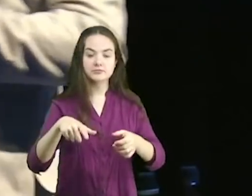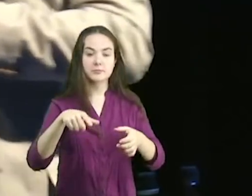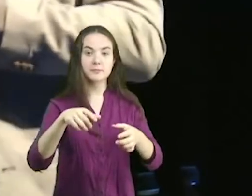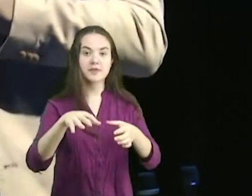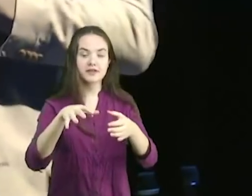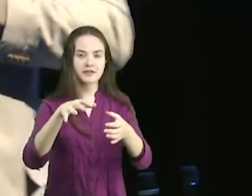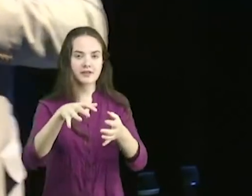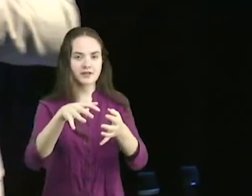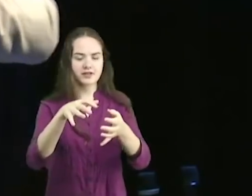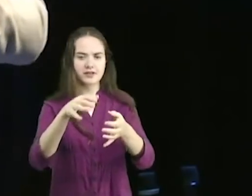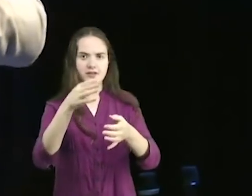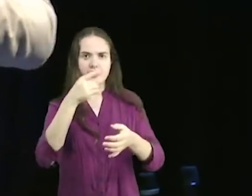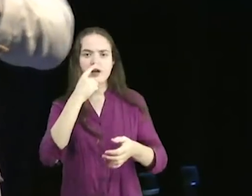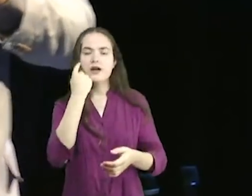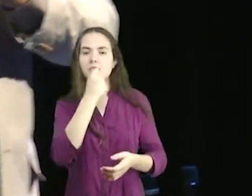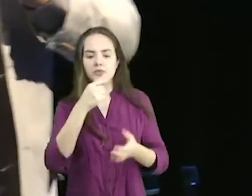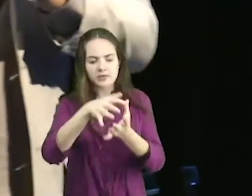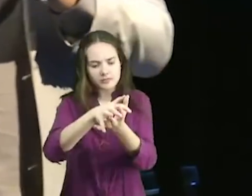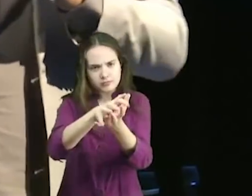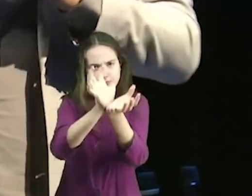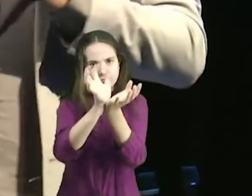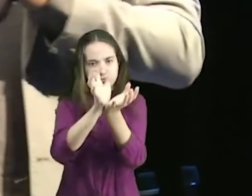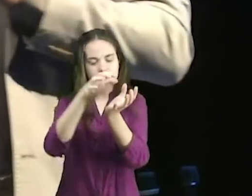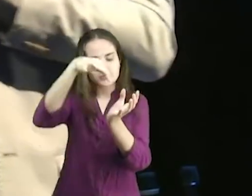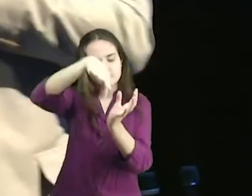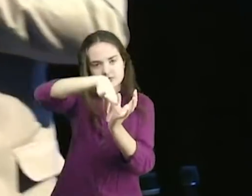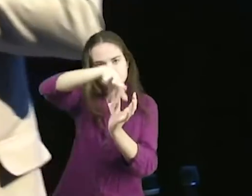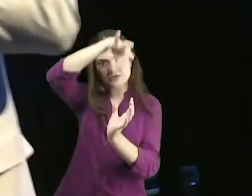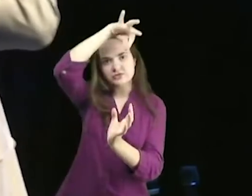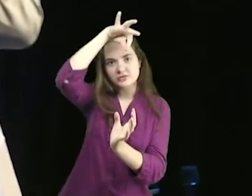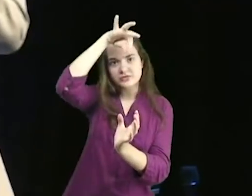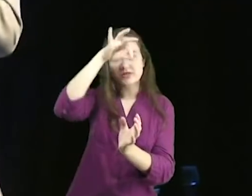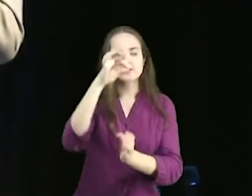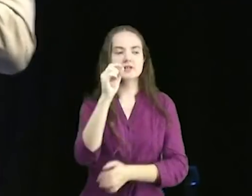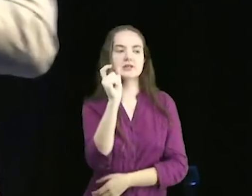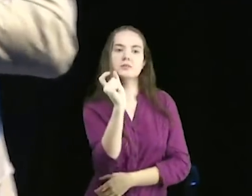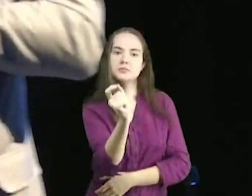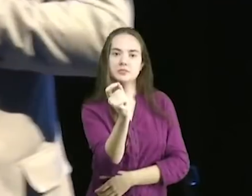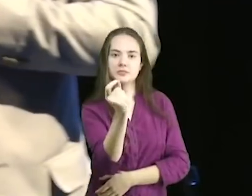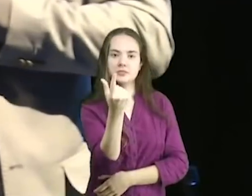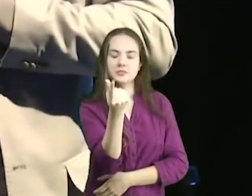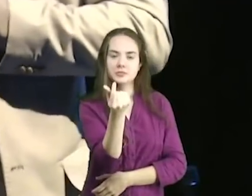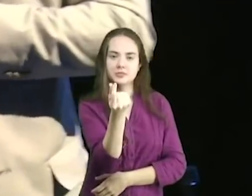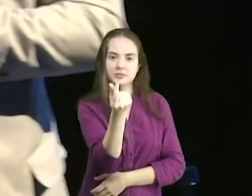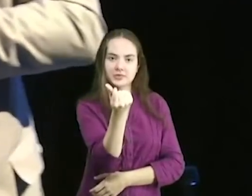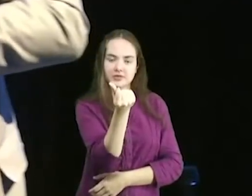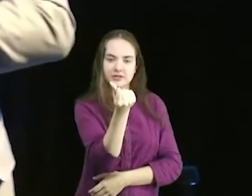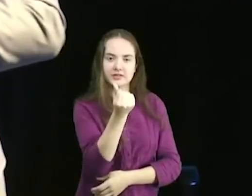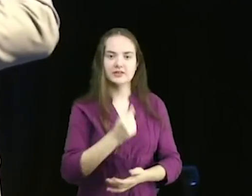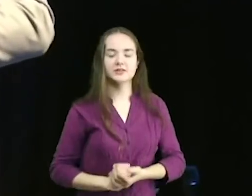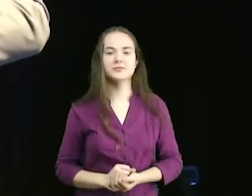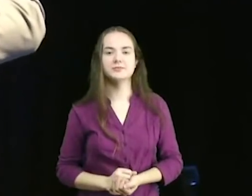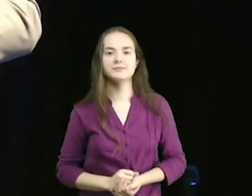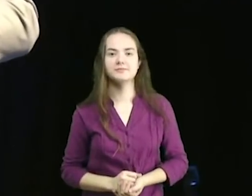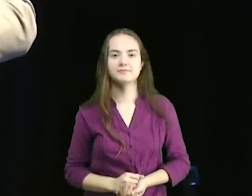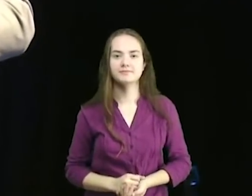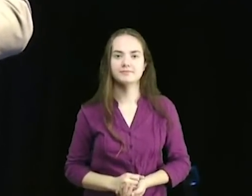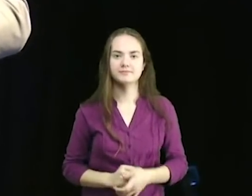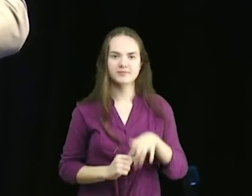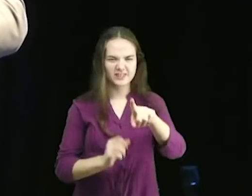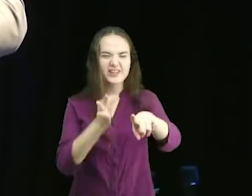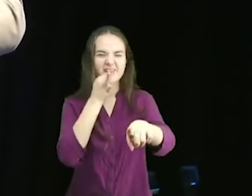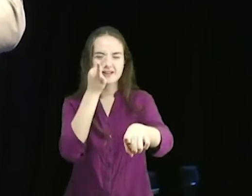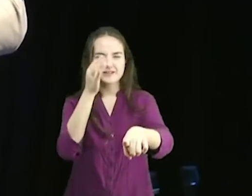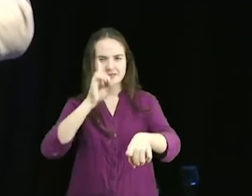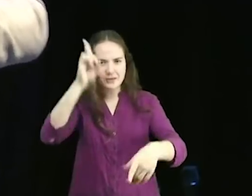do peixe uma moeda, vai ter um estáter. Você vai pagar o meu e o teu... Você já imaginou isso? Você acha que Deus perde controle, não